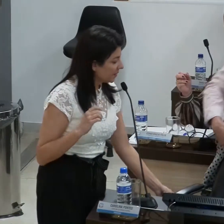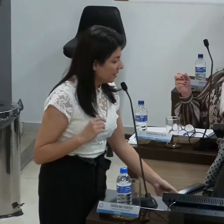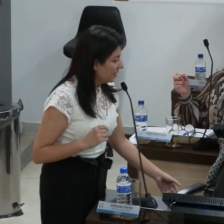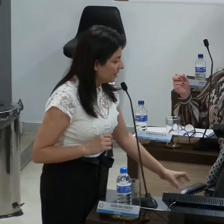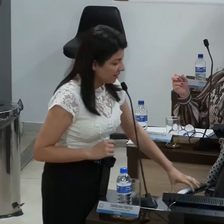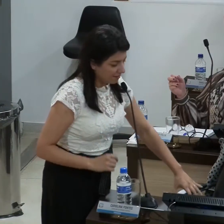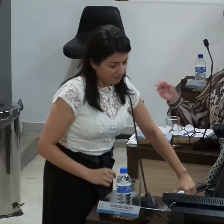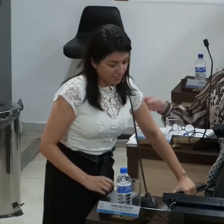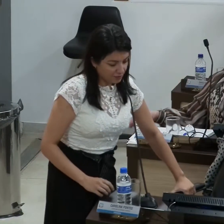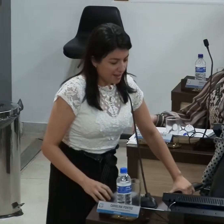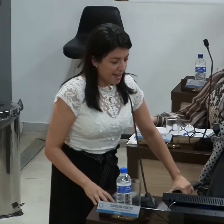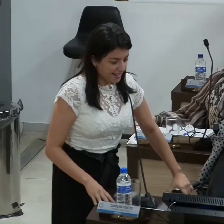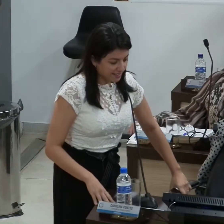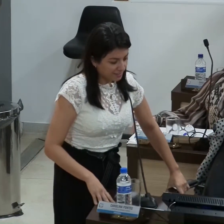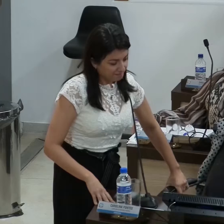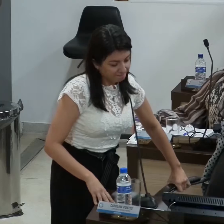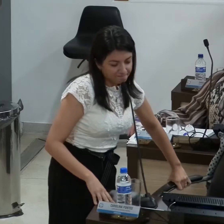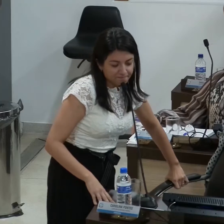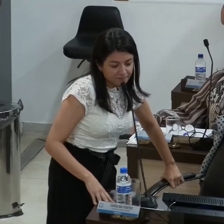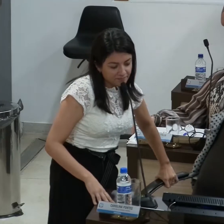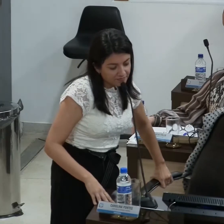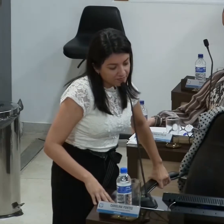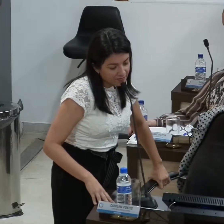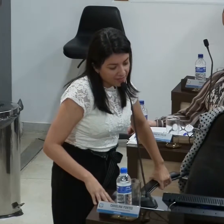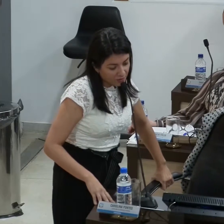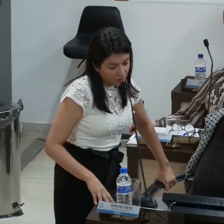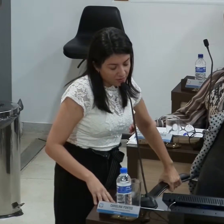acompanha. Vereadora Érica,